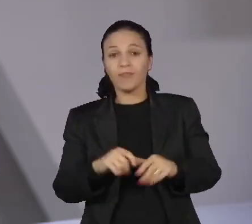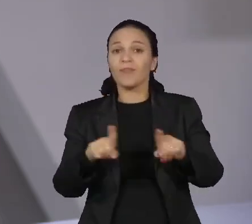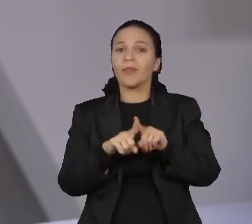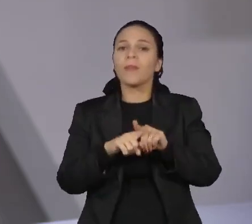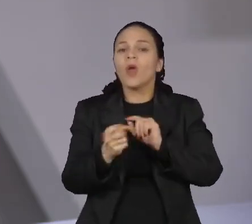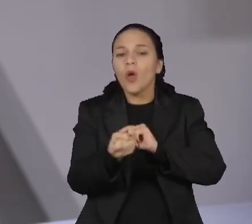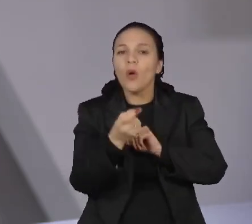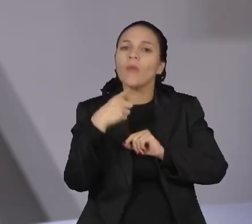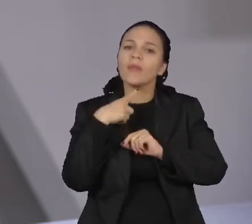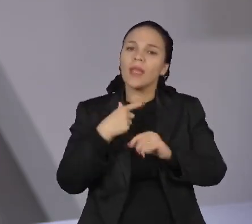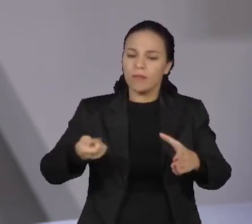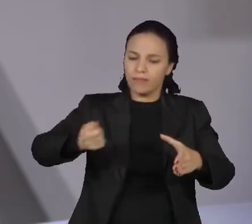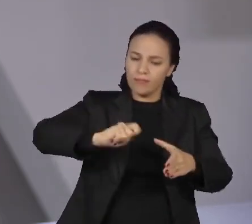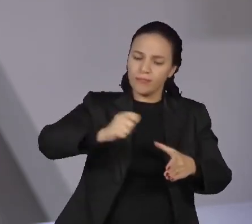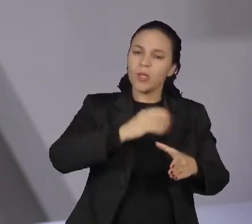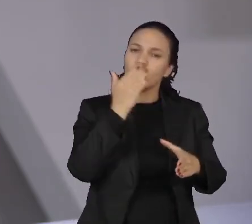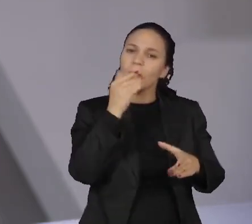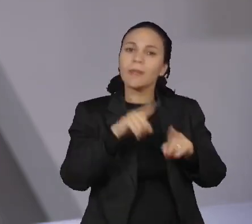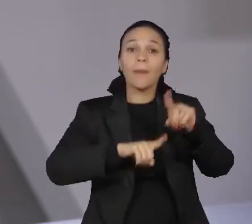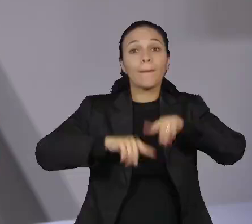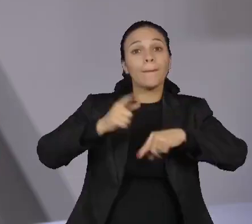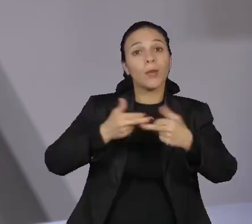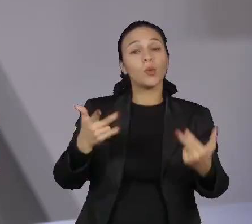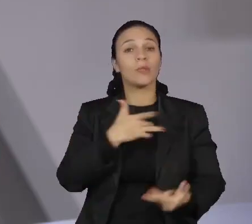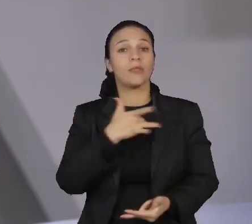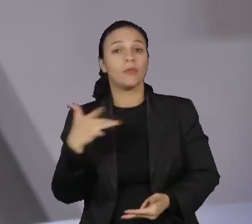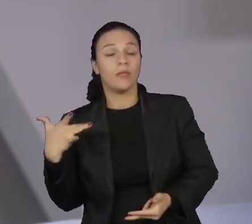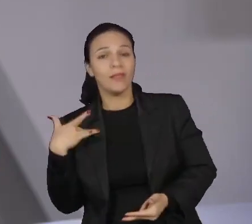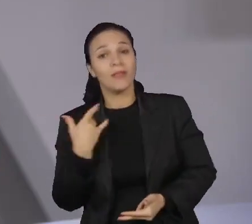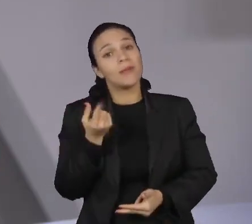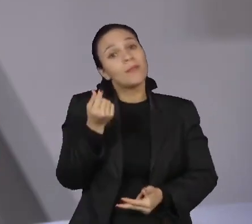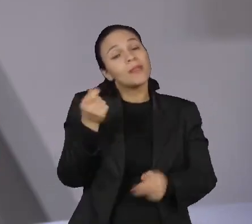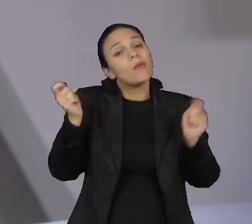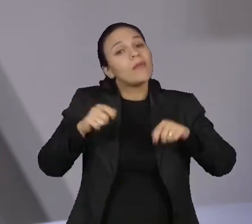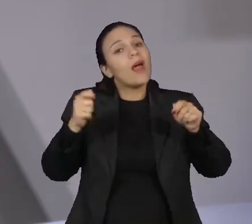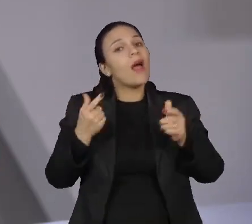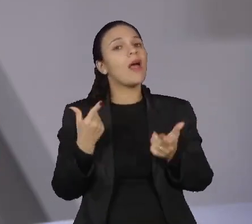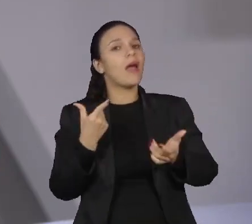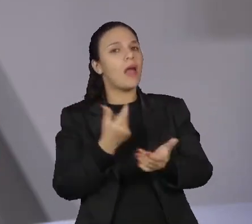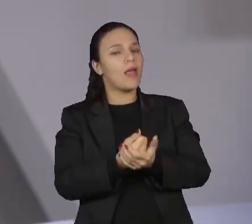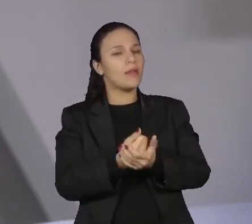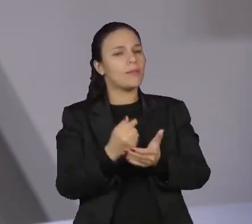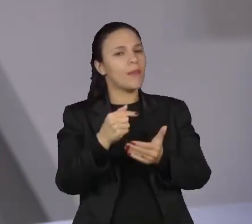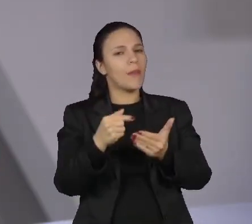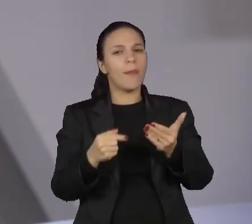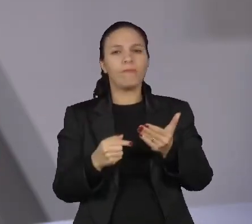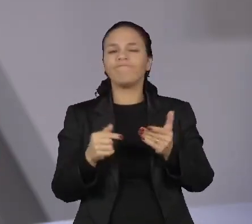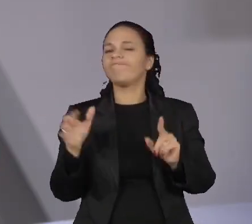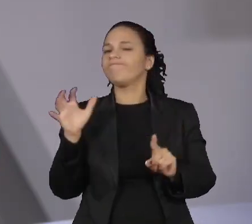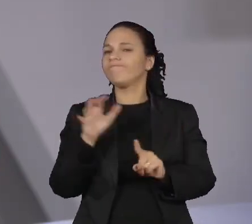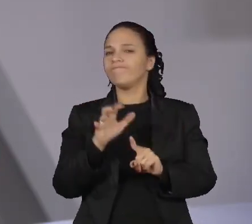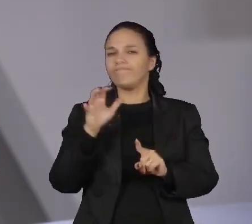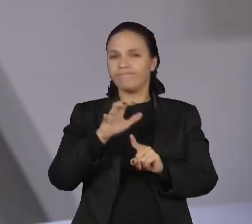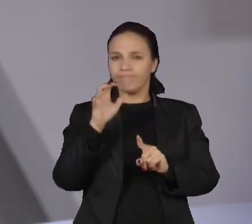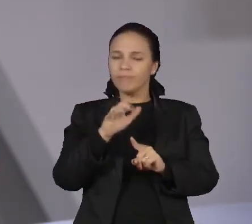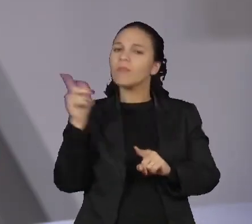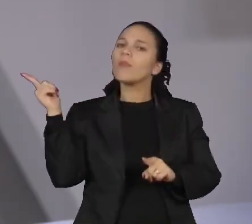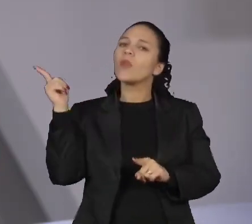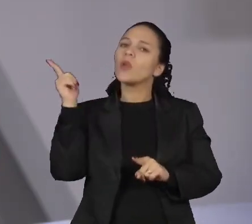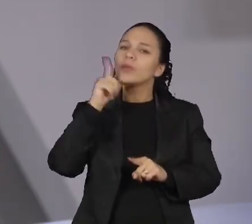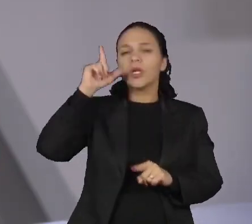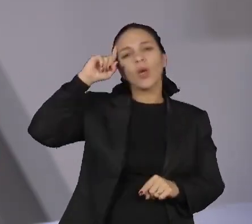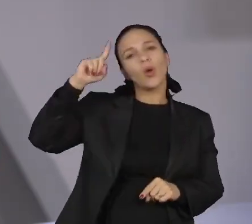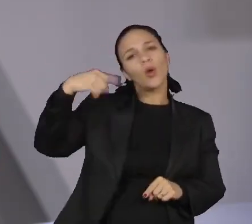de comida com a oferta de produtos saudáveis e preços acessíveis são fatores fundamentais para os ajustes na